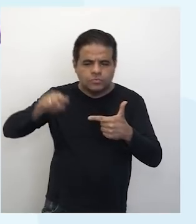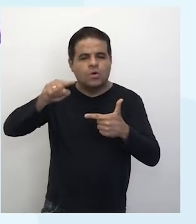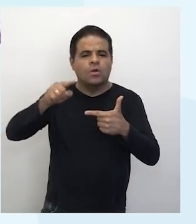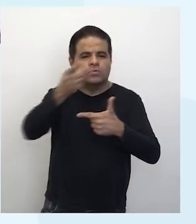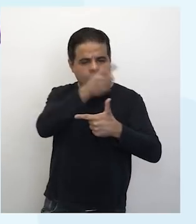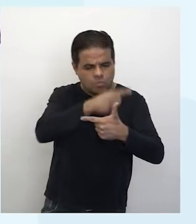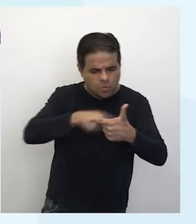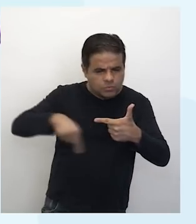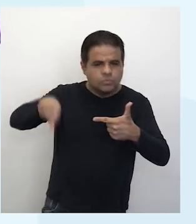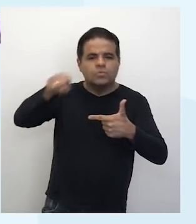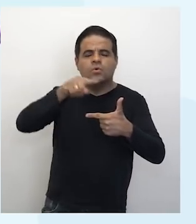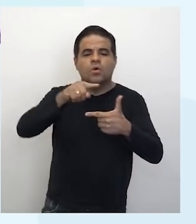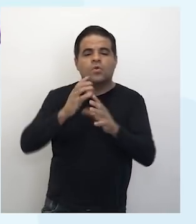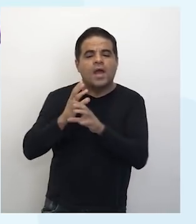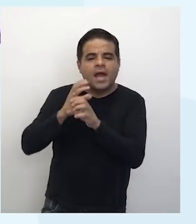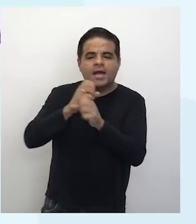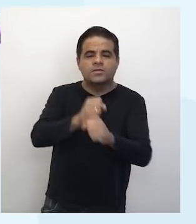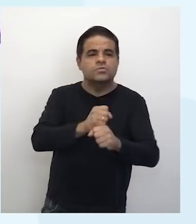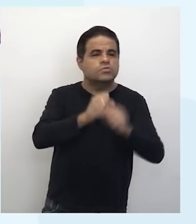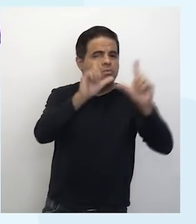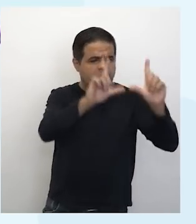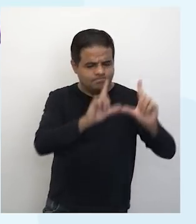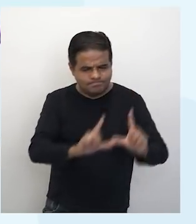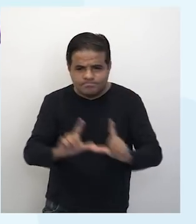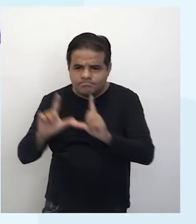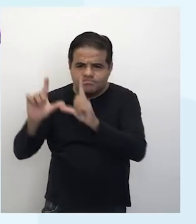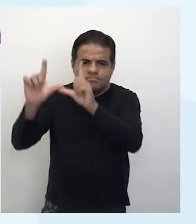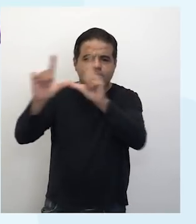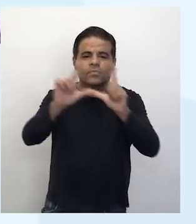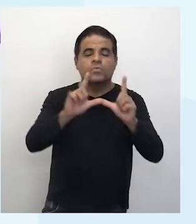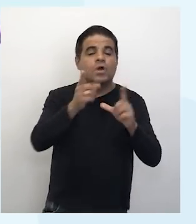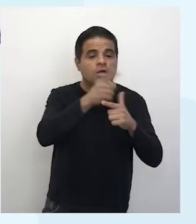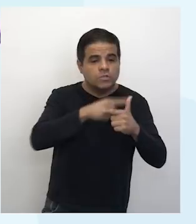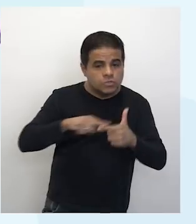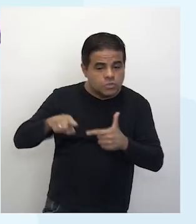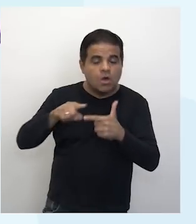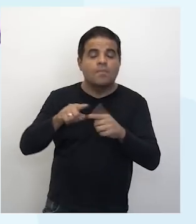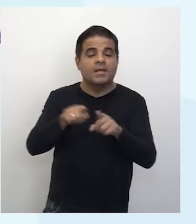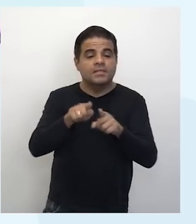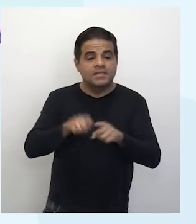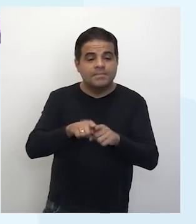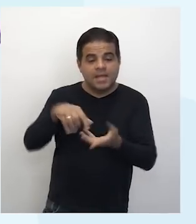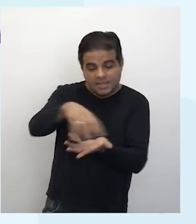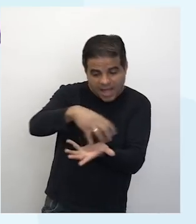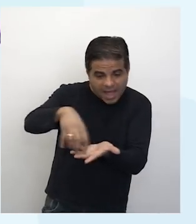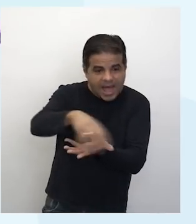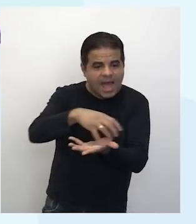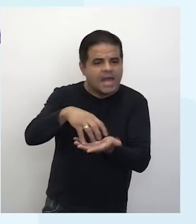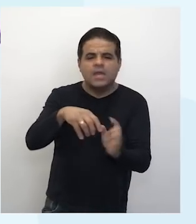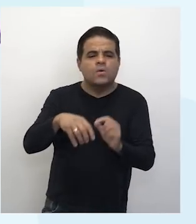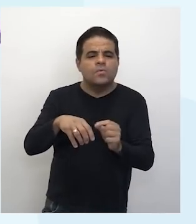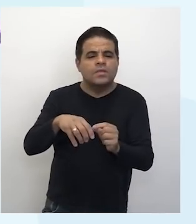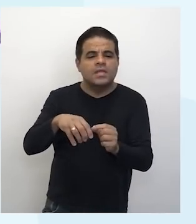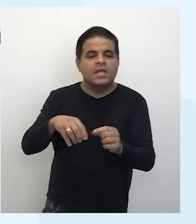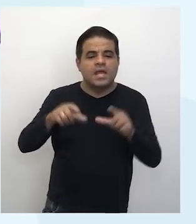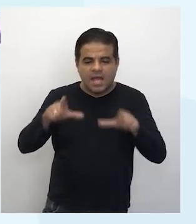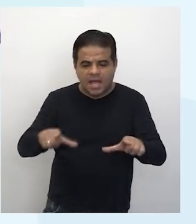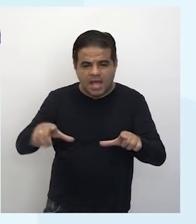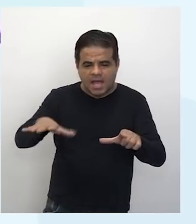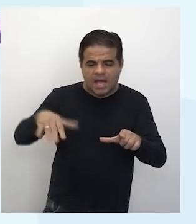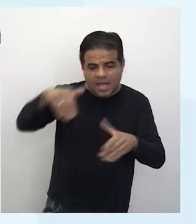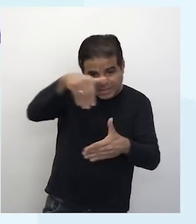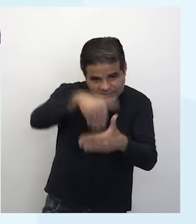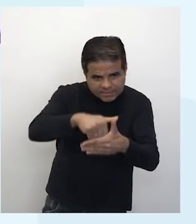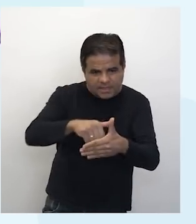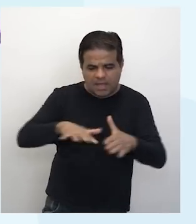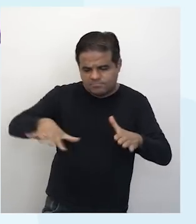tá certo? É a soma dos lados, a gente pode dizer isso, tá? E também da área. O que é a área? É a região